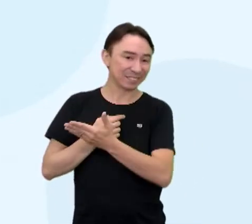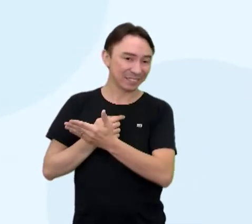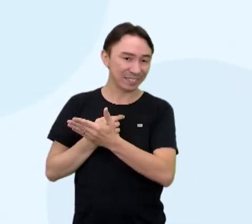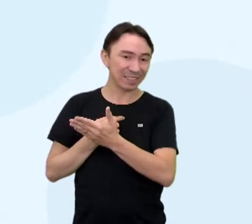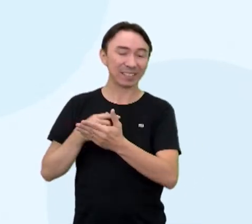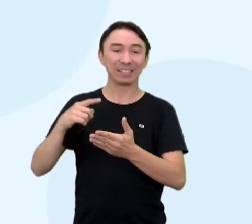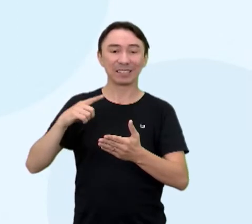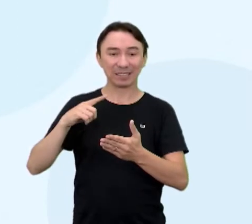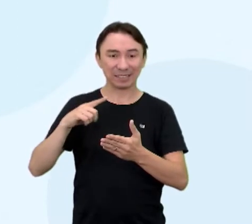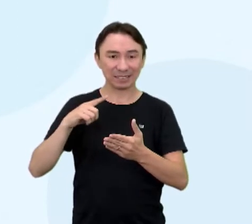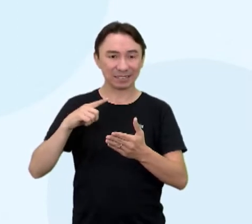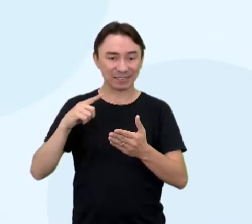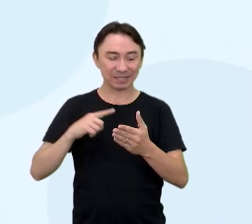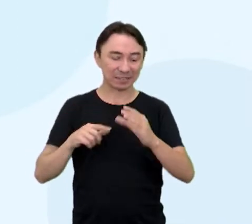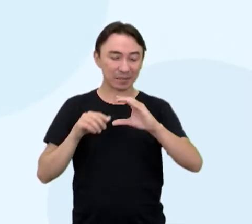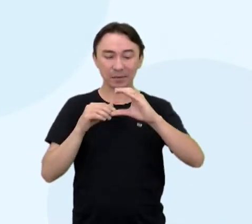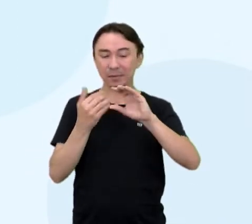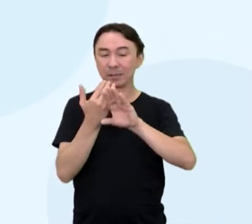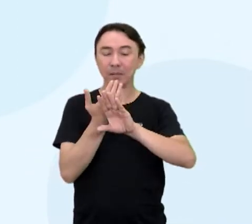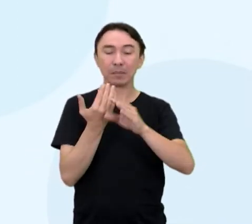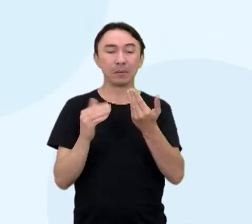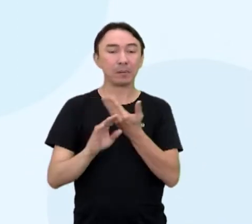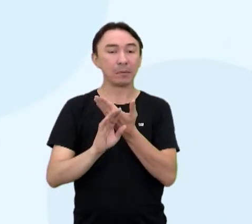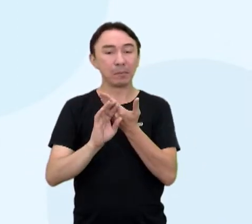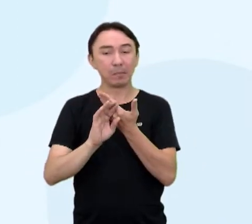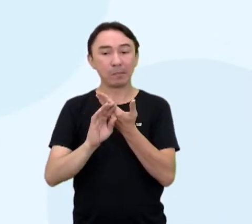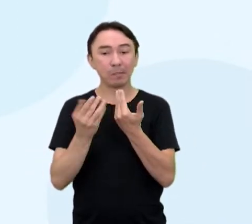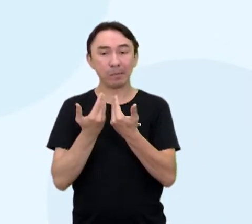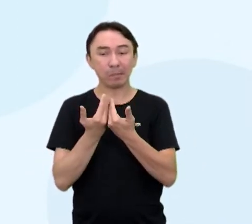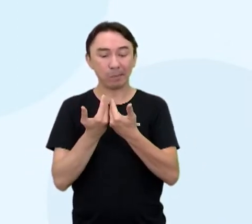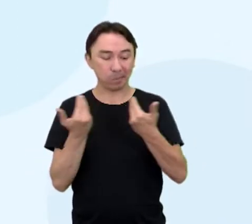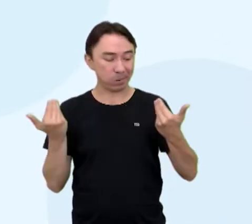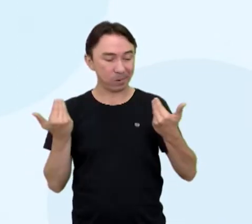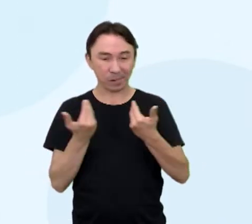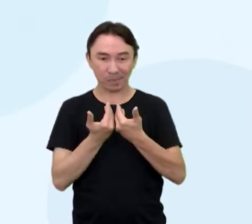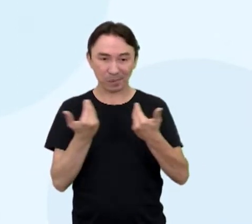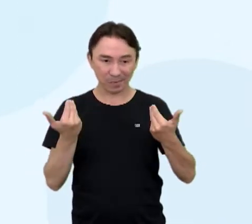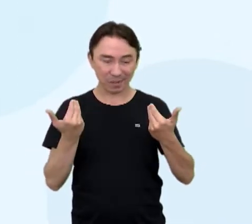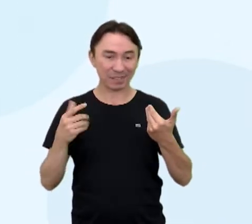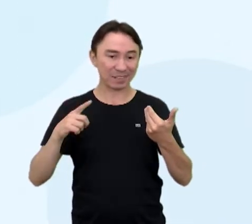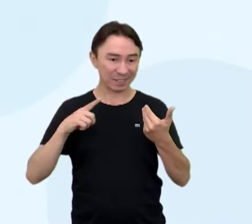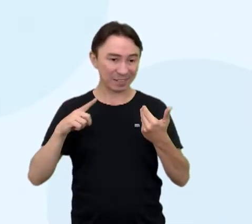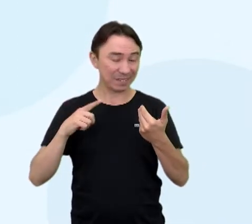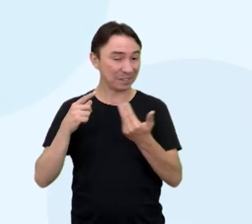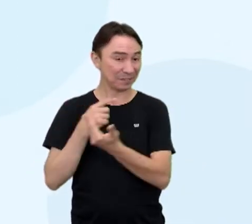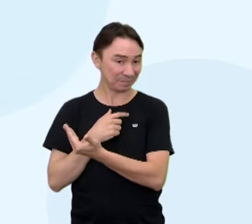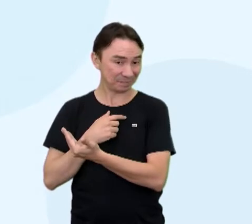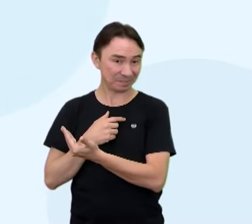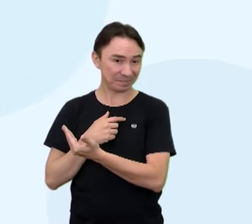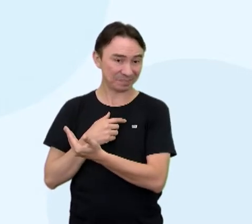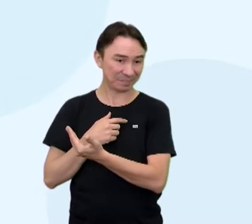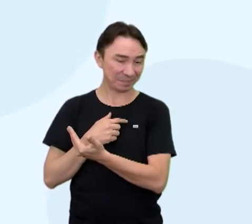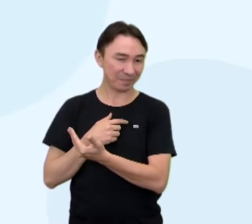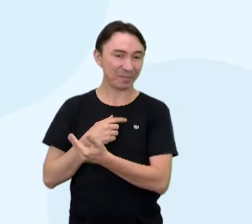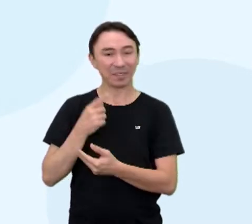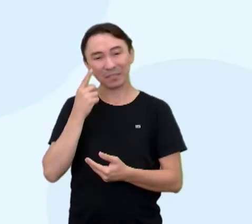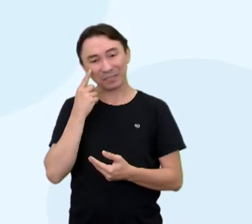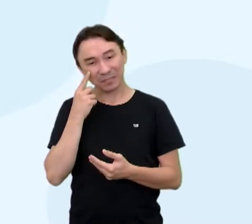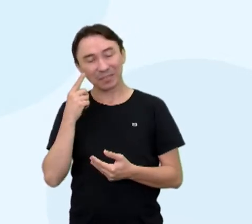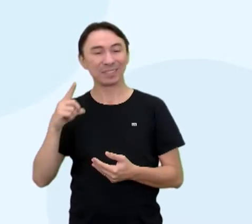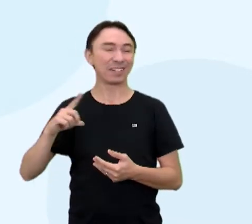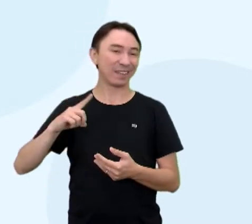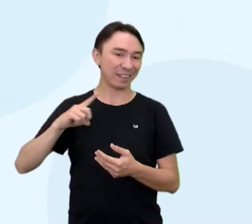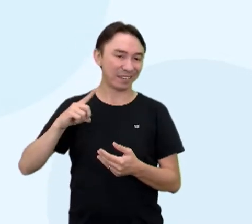indo aí nas fendas, né, extravasando, né, e formando aí um novo fundo oceânico, principalmente naquela região entre a América do